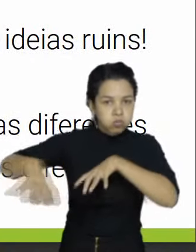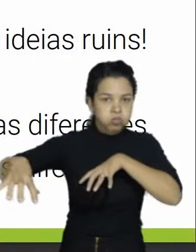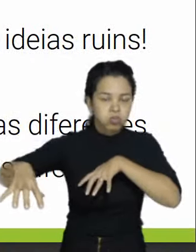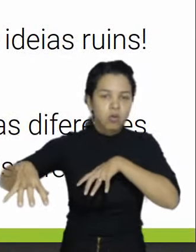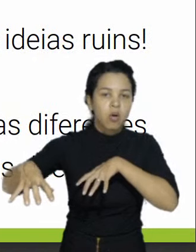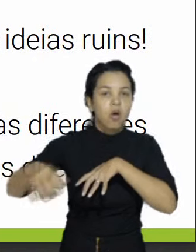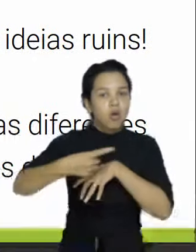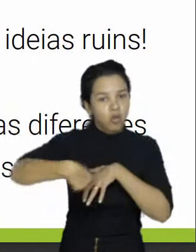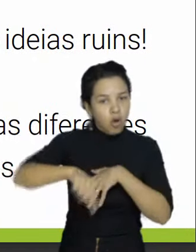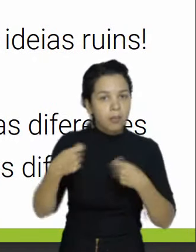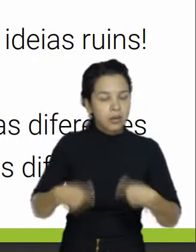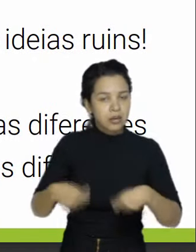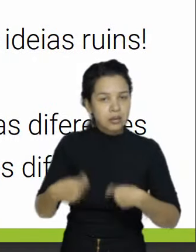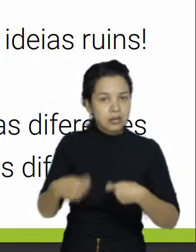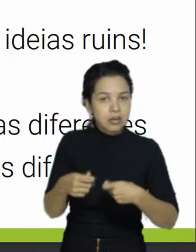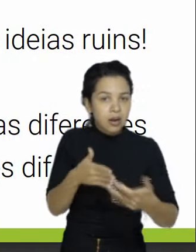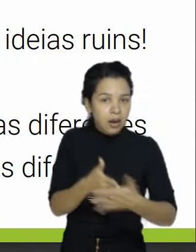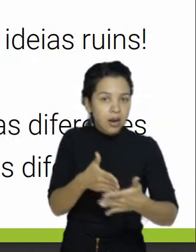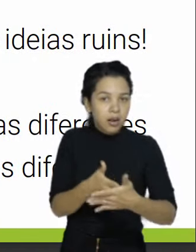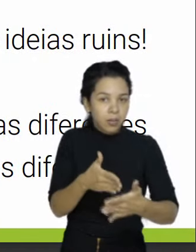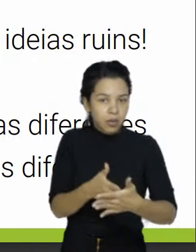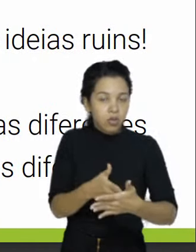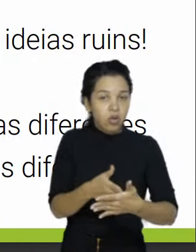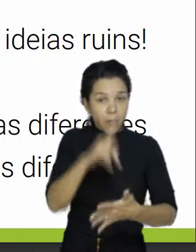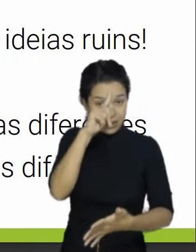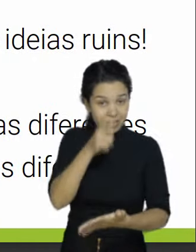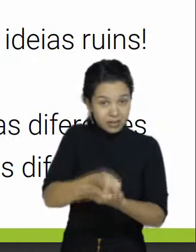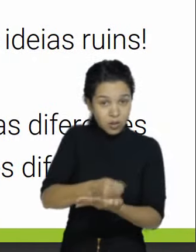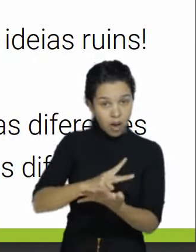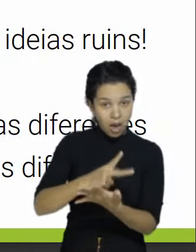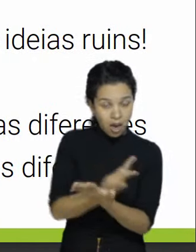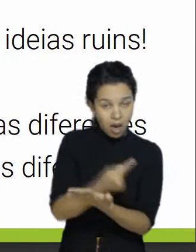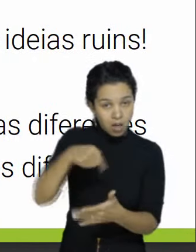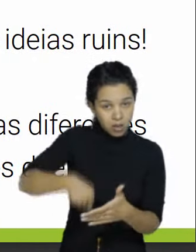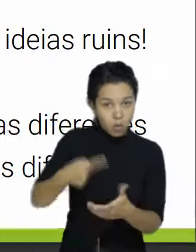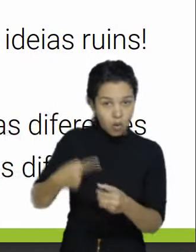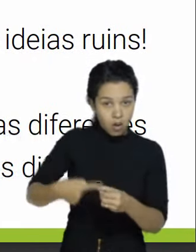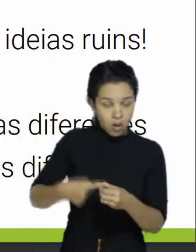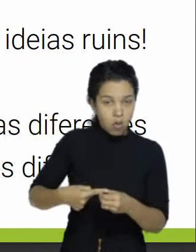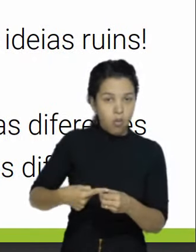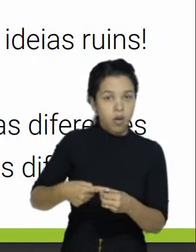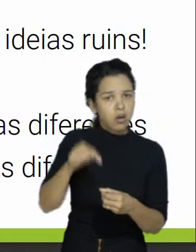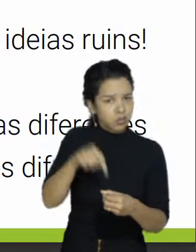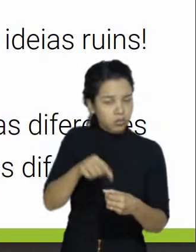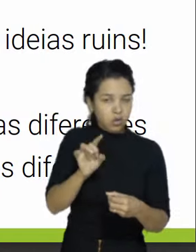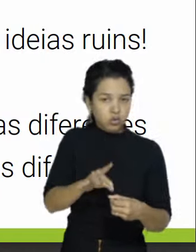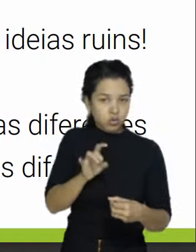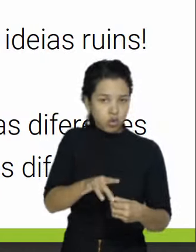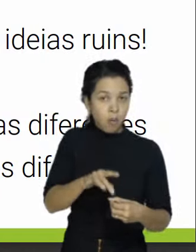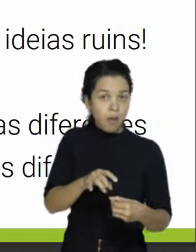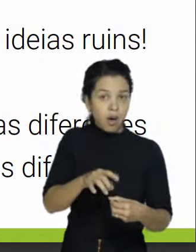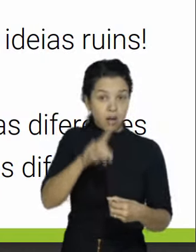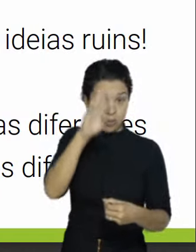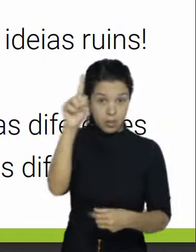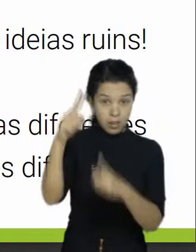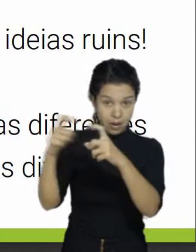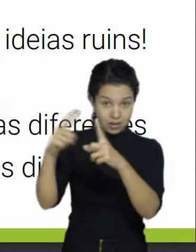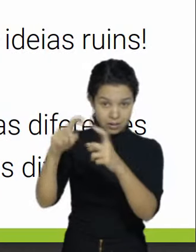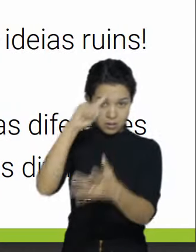negativas uma decisão ruim uma cidade afeta uma cidade mais uma decisão ruim em Brasília afeta o Brasil inteiro